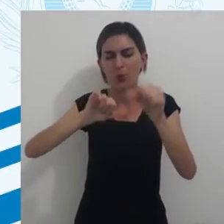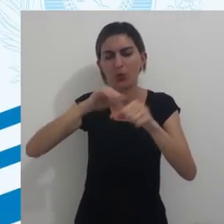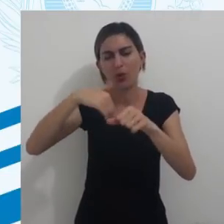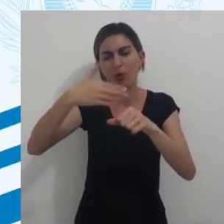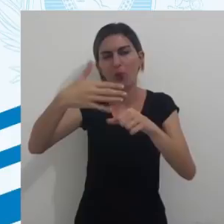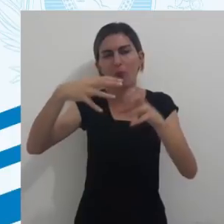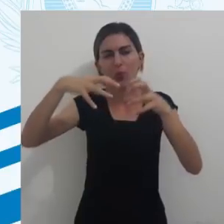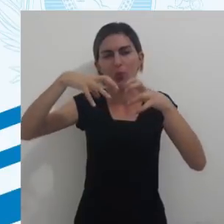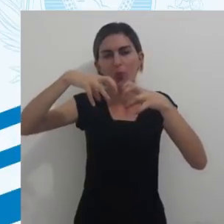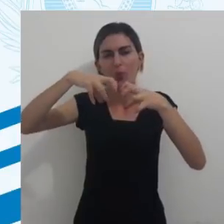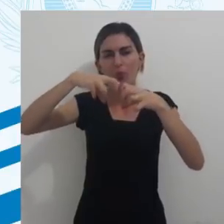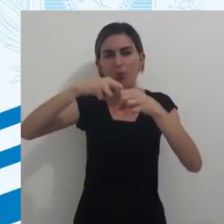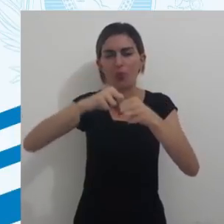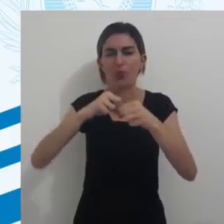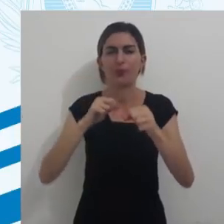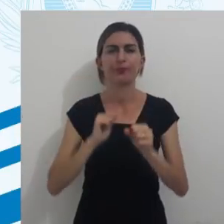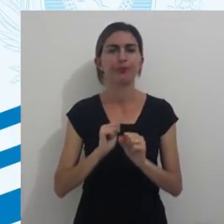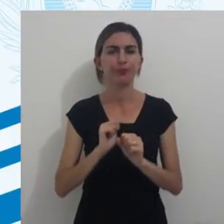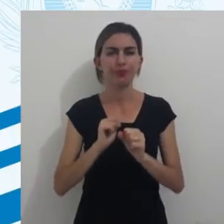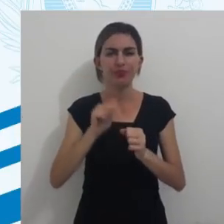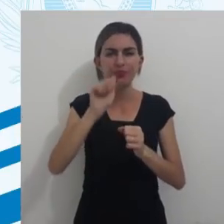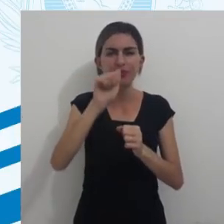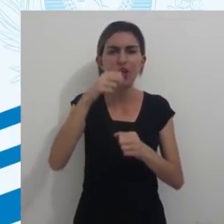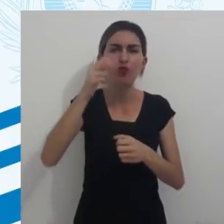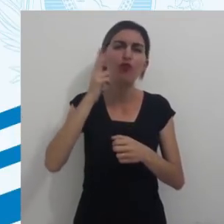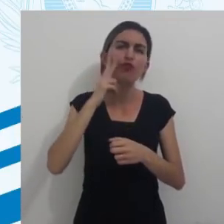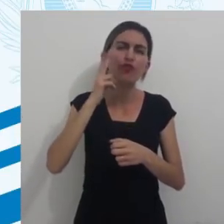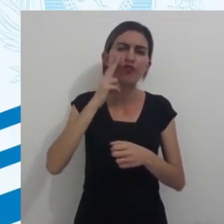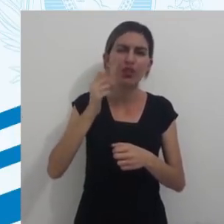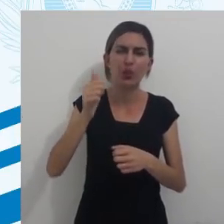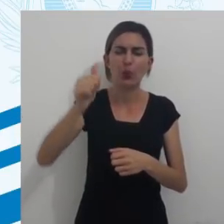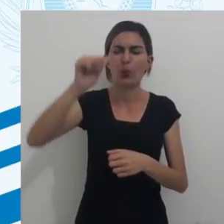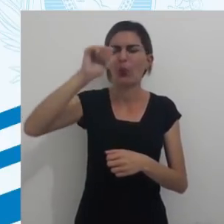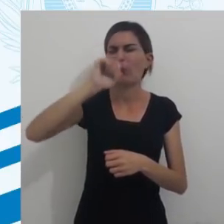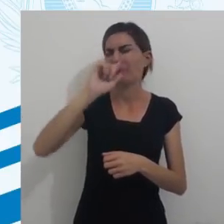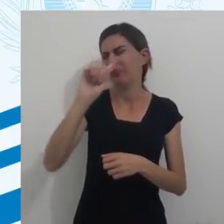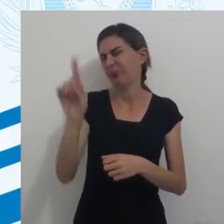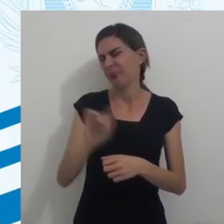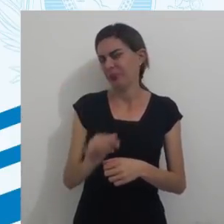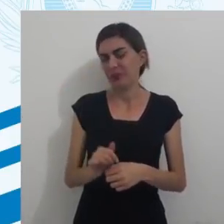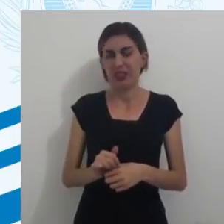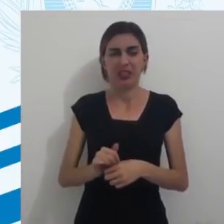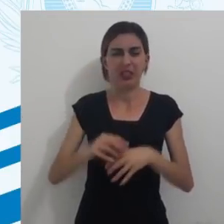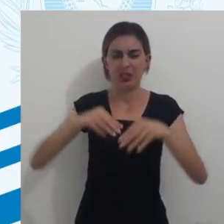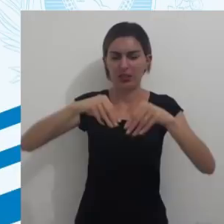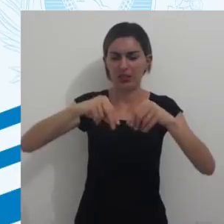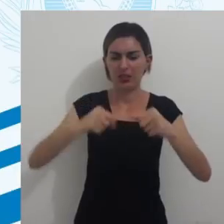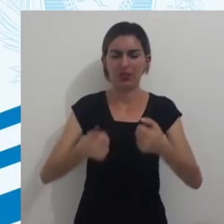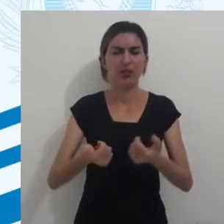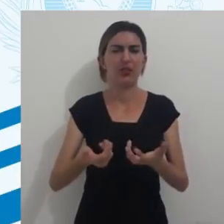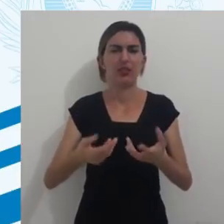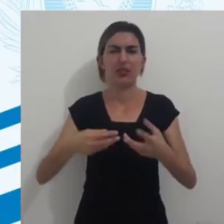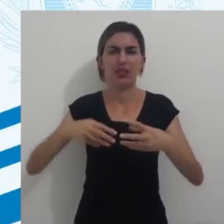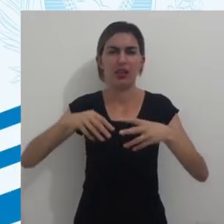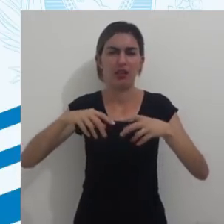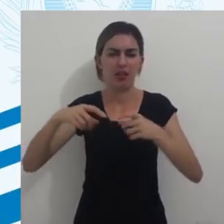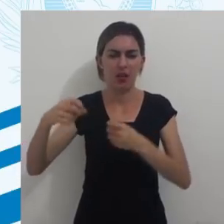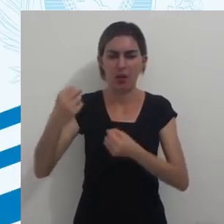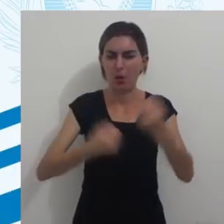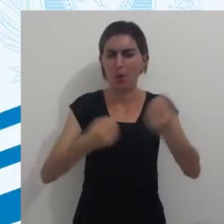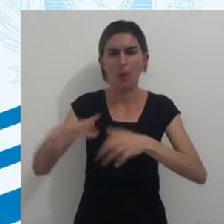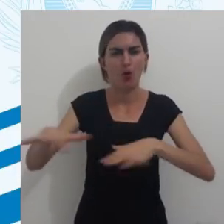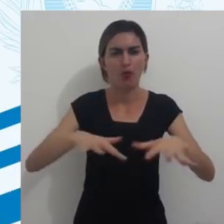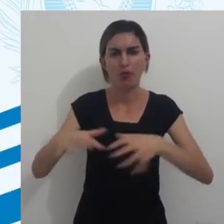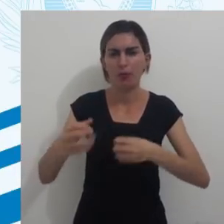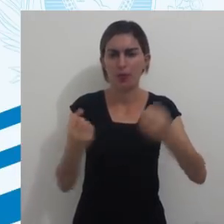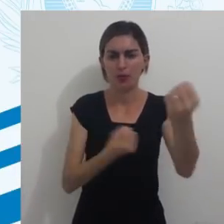tempo escura. Azedamento do vinho, fotossíntese, automóvel em movimento, movimentação